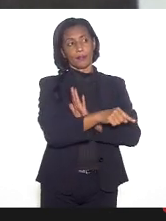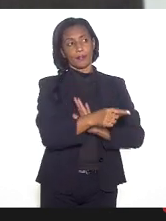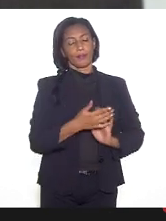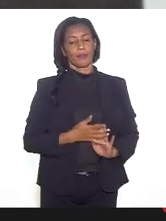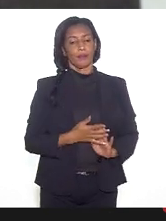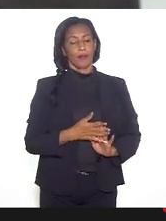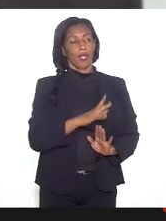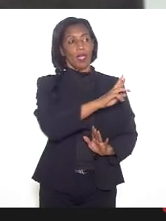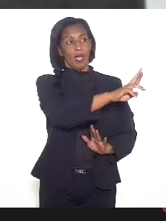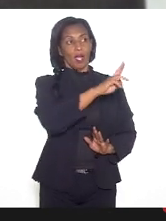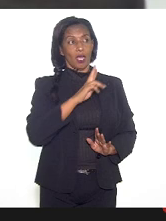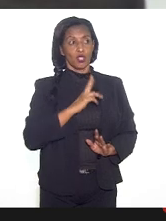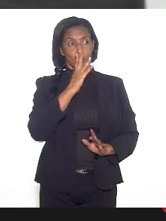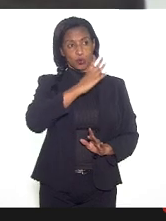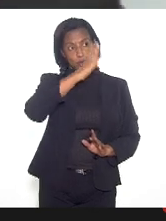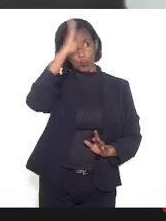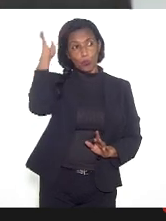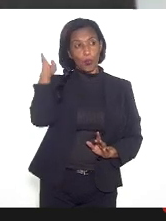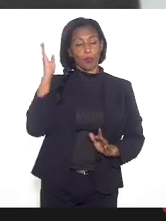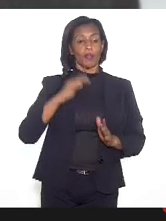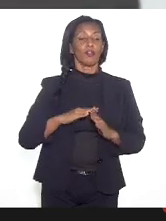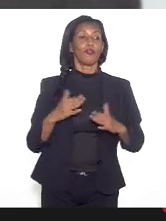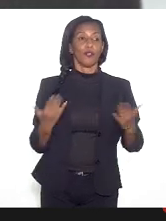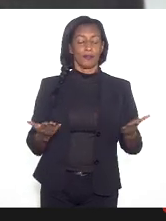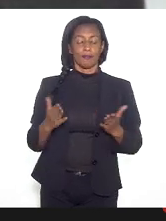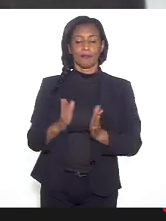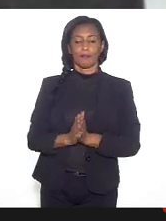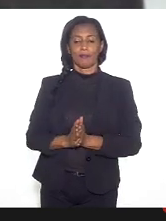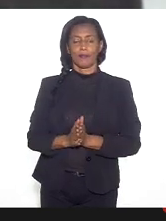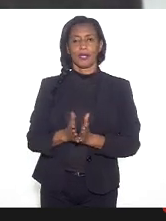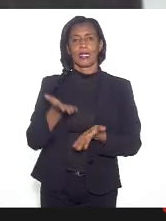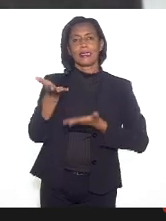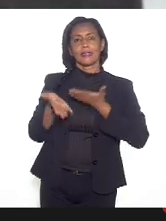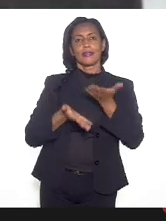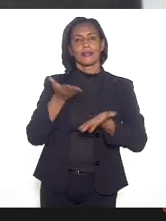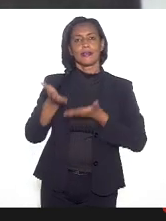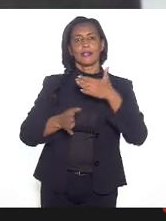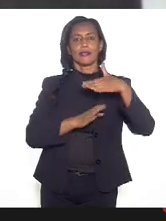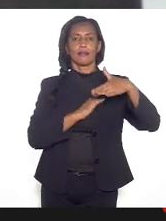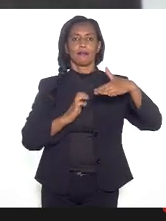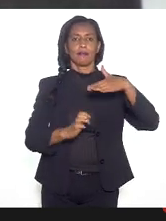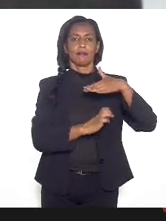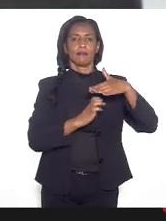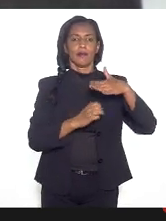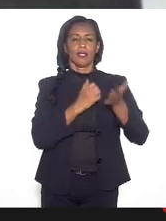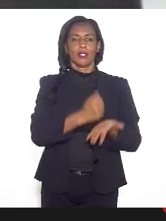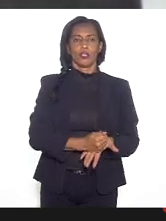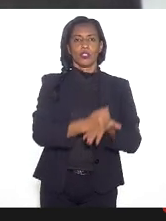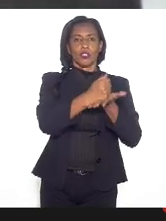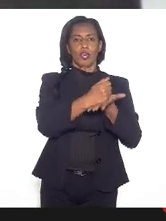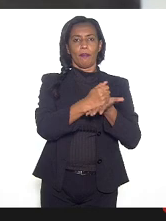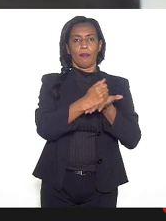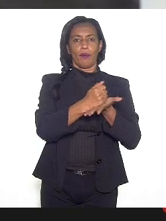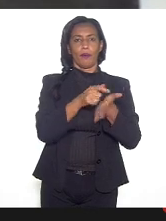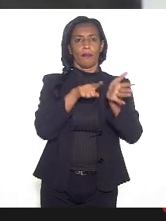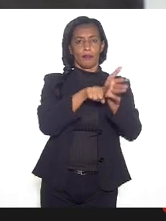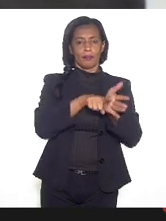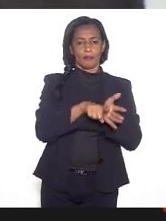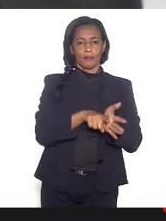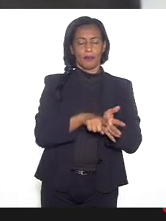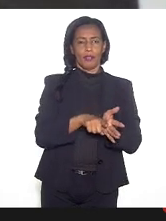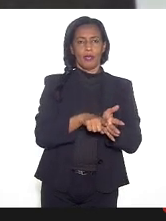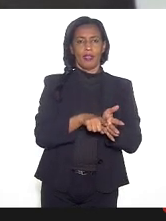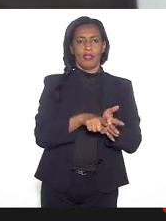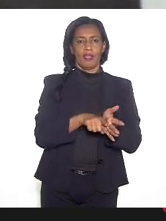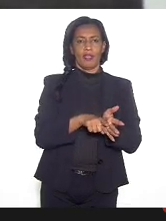A resposta do Corpo de Bombeiros, deputada Marta Rocha, foi: trata-se da empresa de fundação de apoio à pesquisa, ensino,